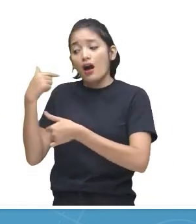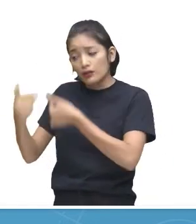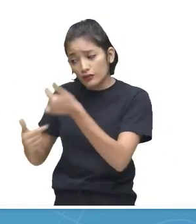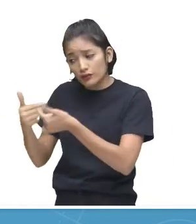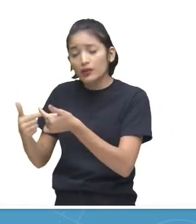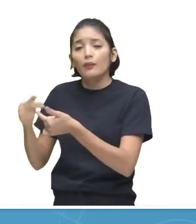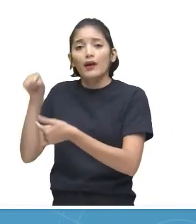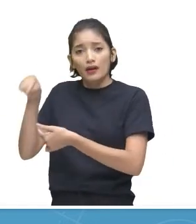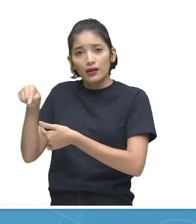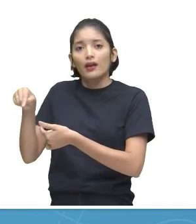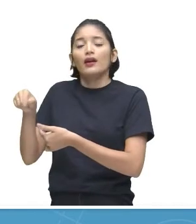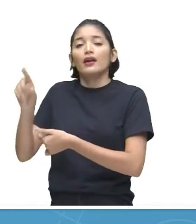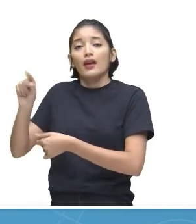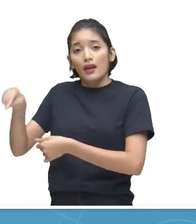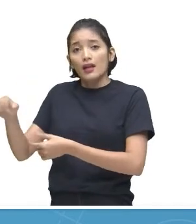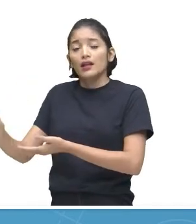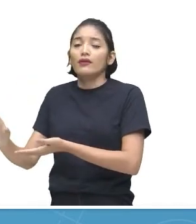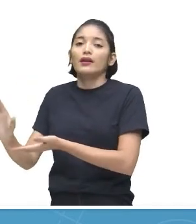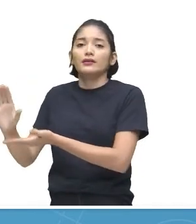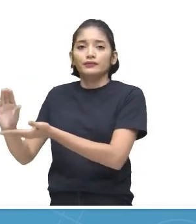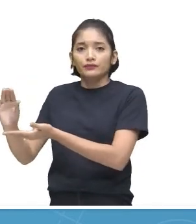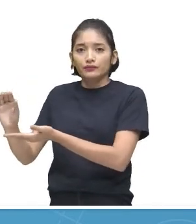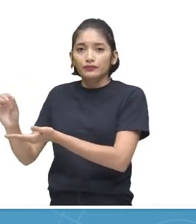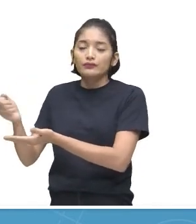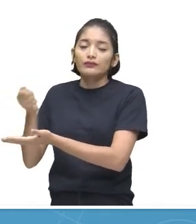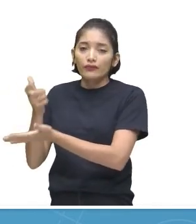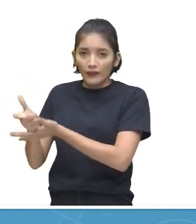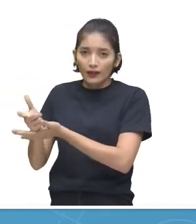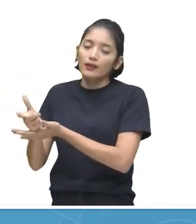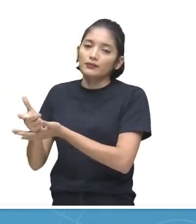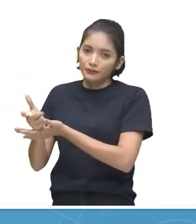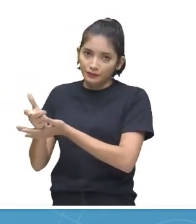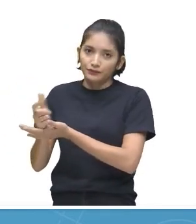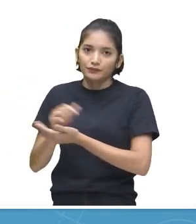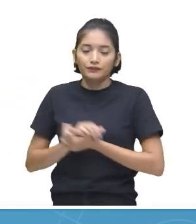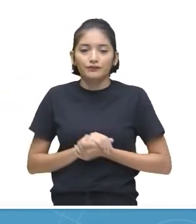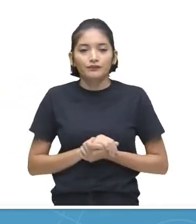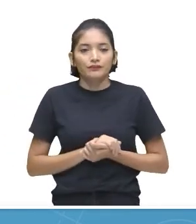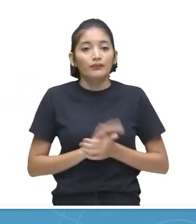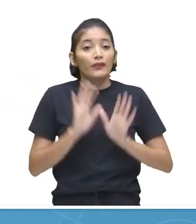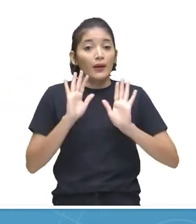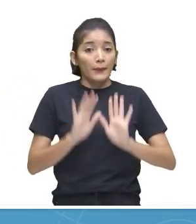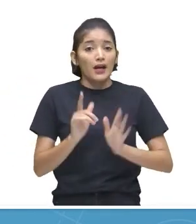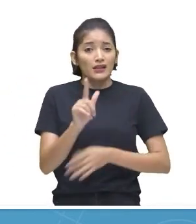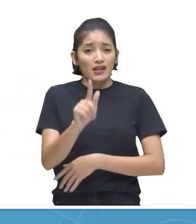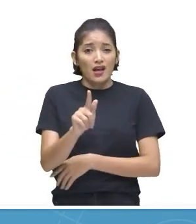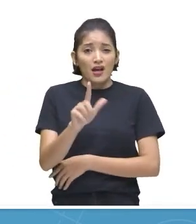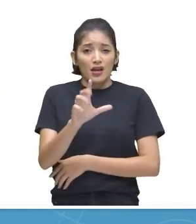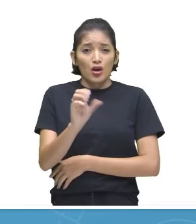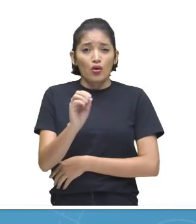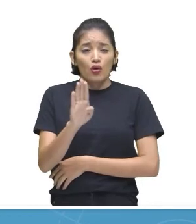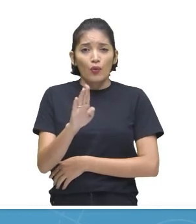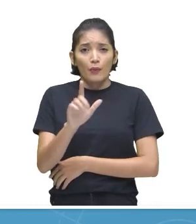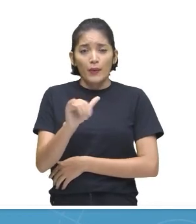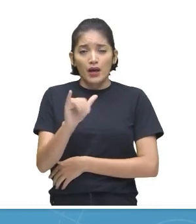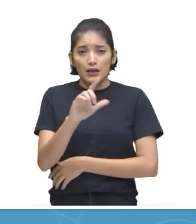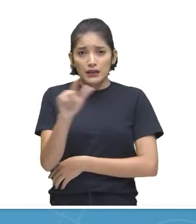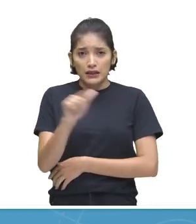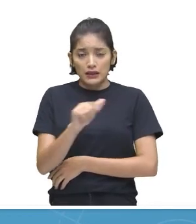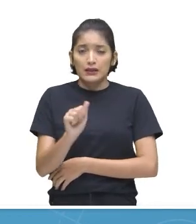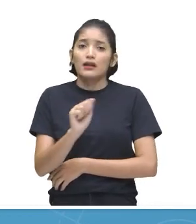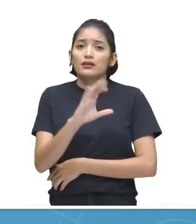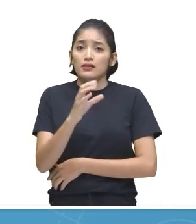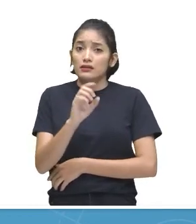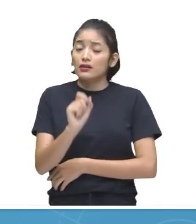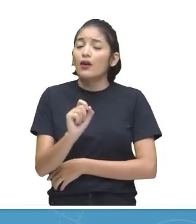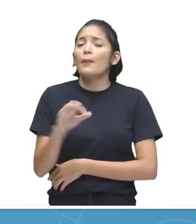para alguém que vai pagar, né? Vai comprar essa força de trabalho. Mas a globalização, ela está mais para frente. A gente vai deixar